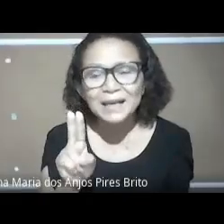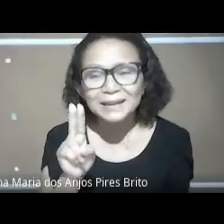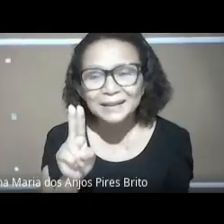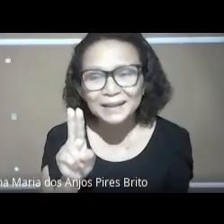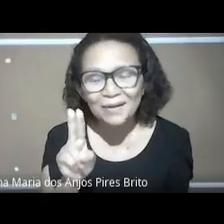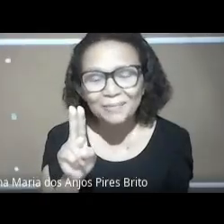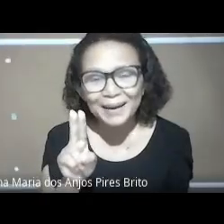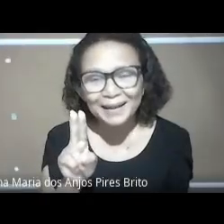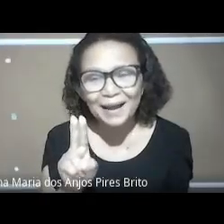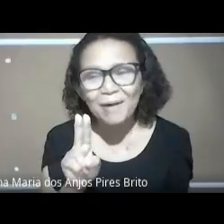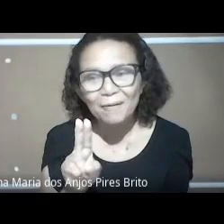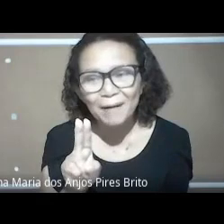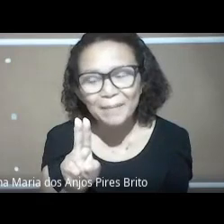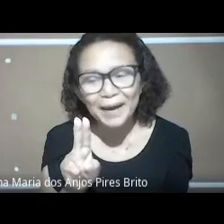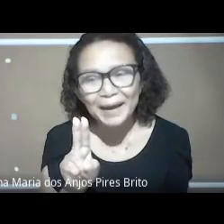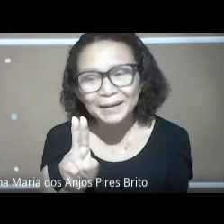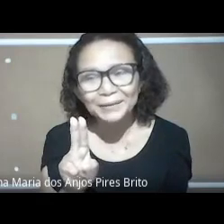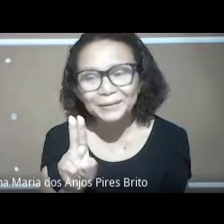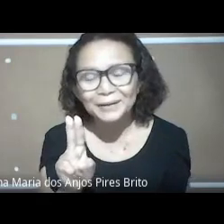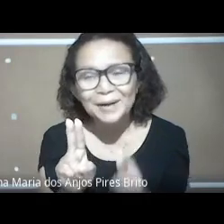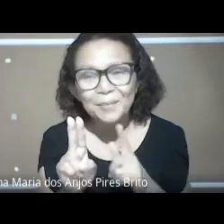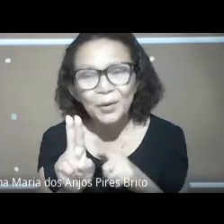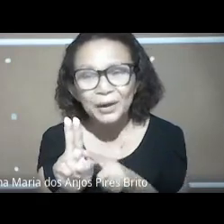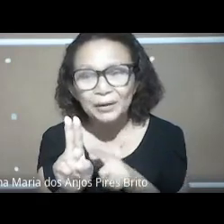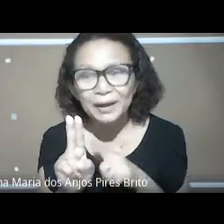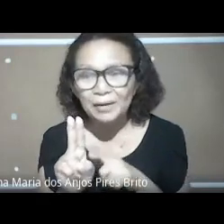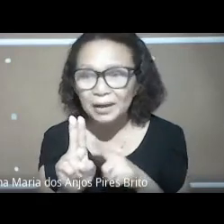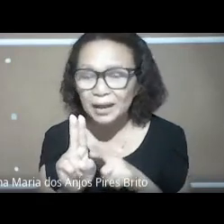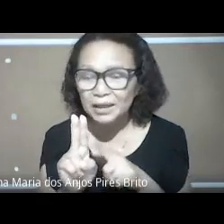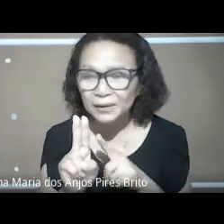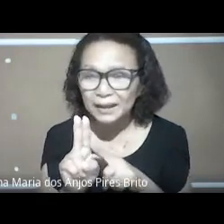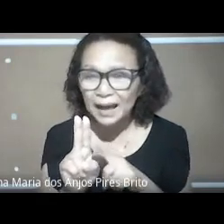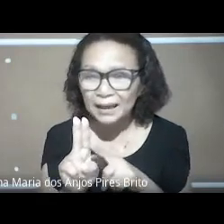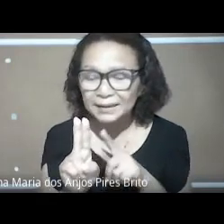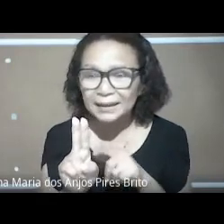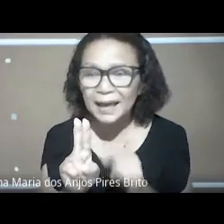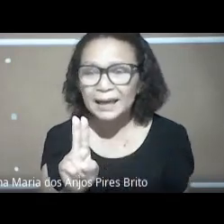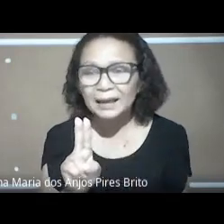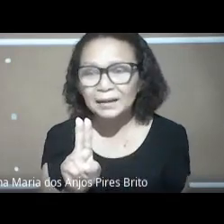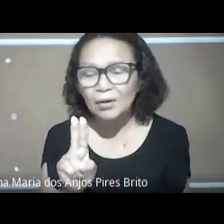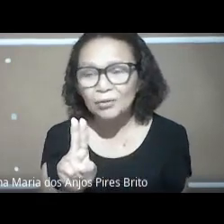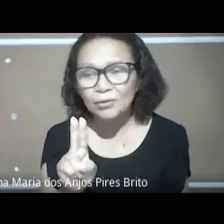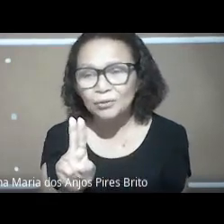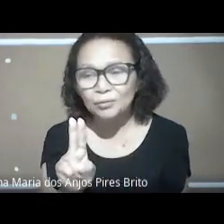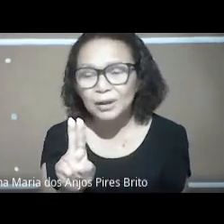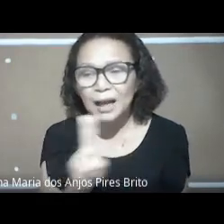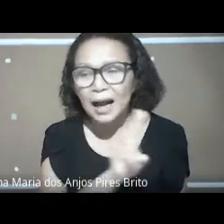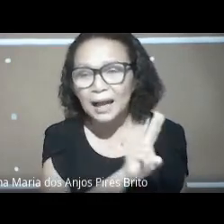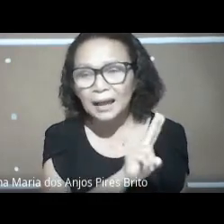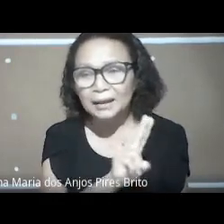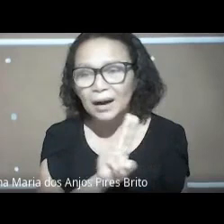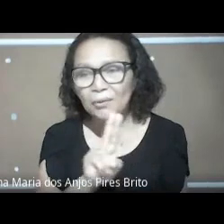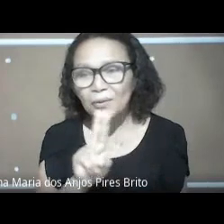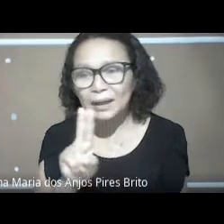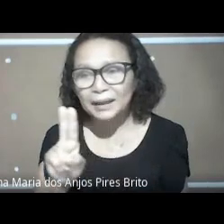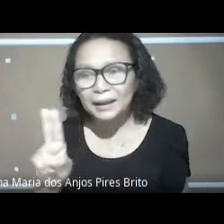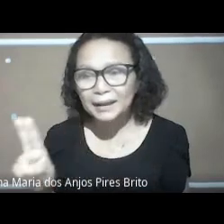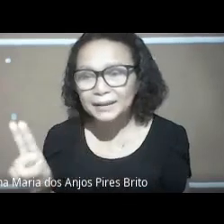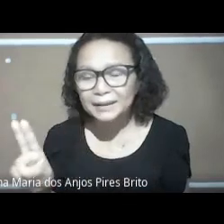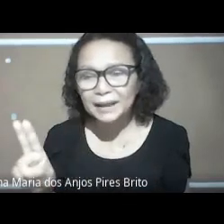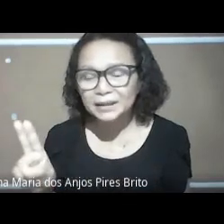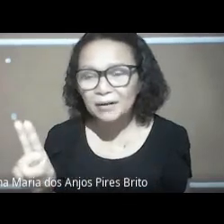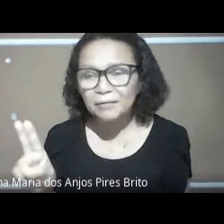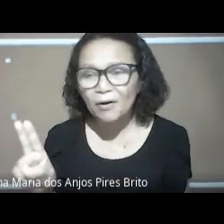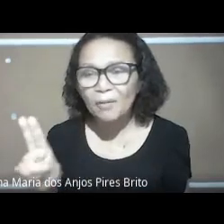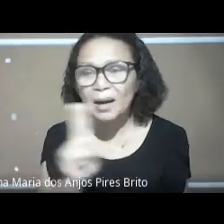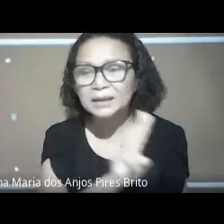também preciso aprender o alfabeto, porque eu tenho que identificar que essa aqui é a letra U. A letra U aqui,